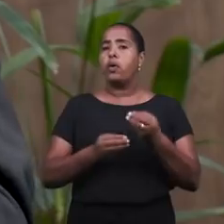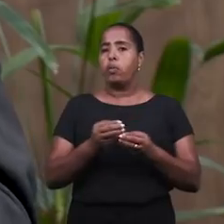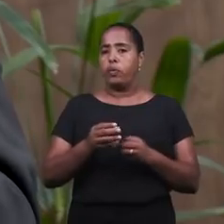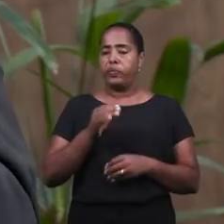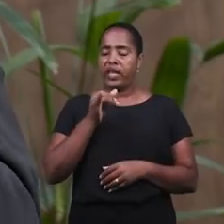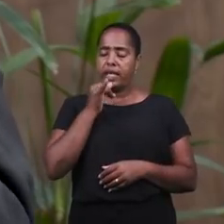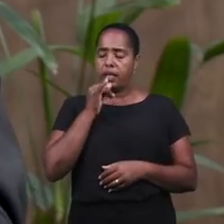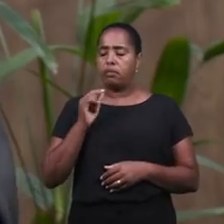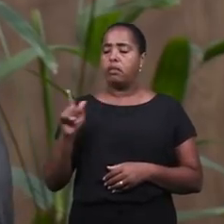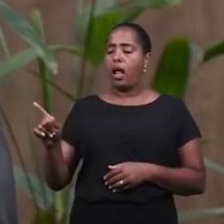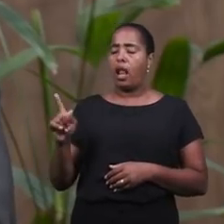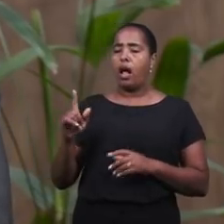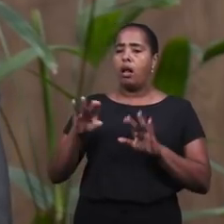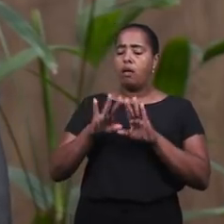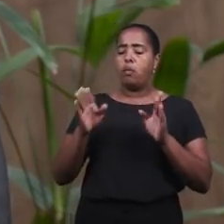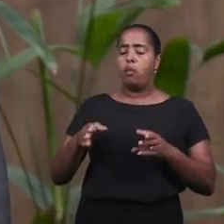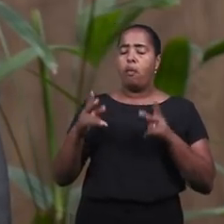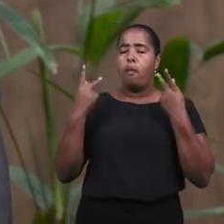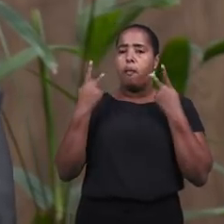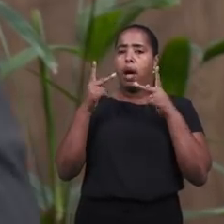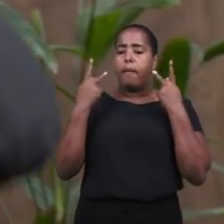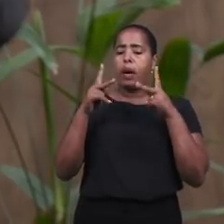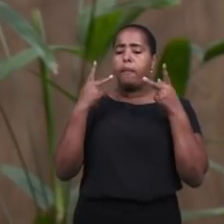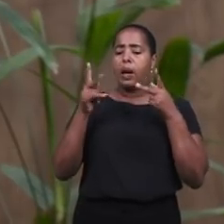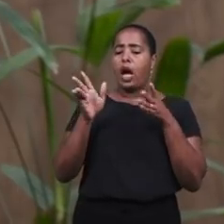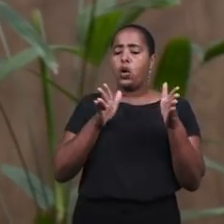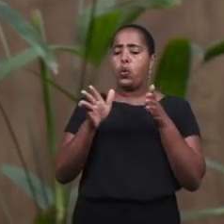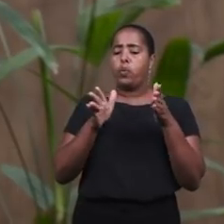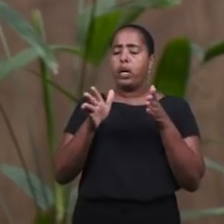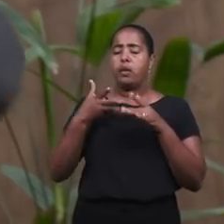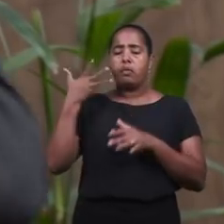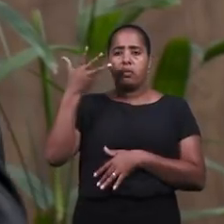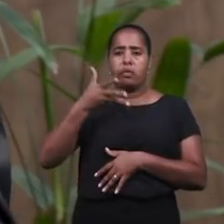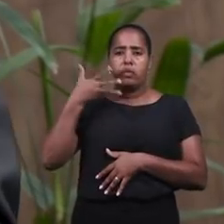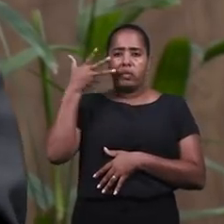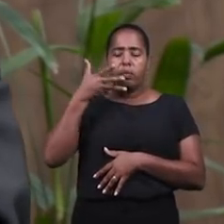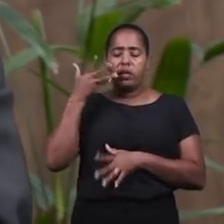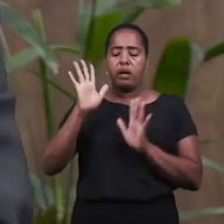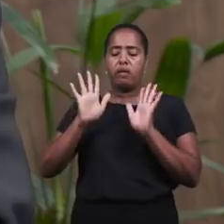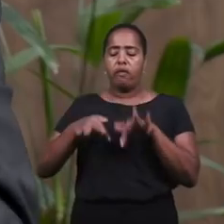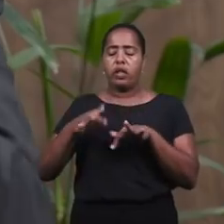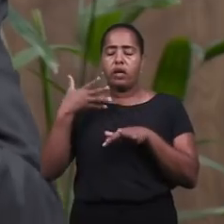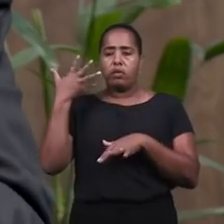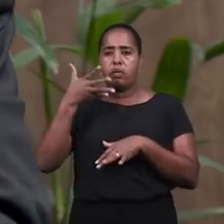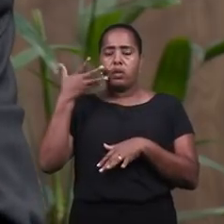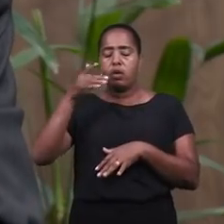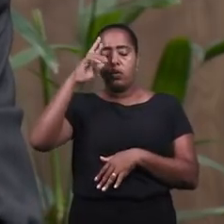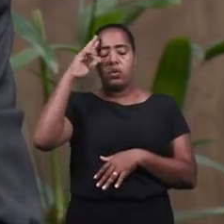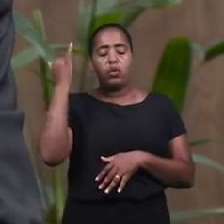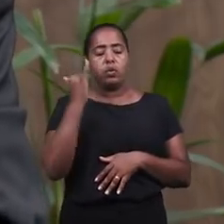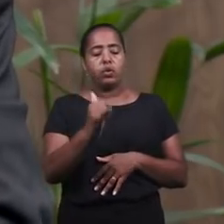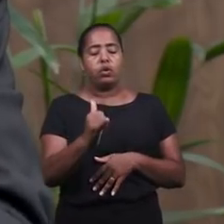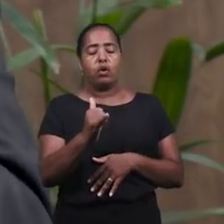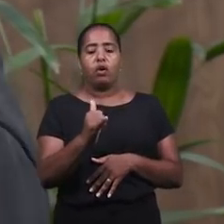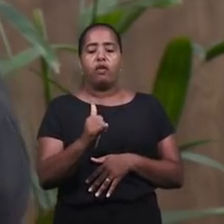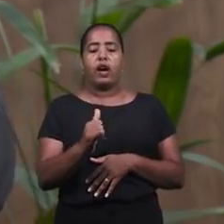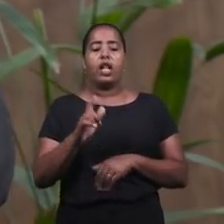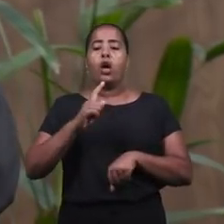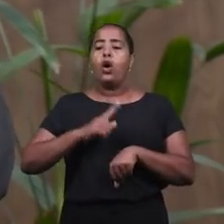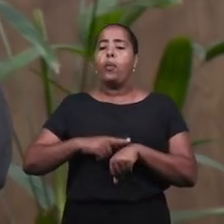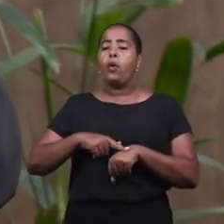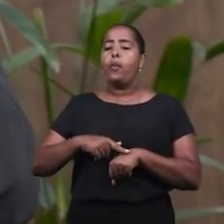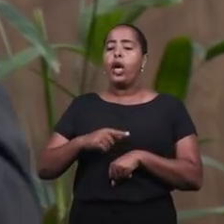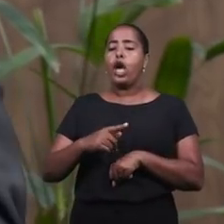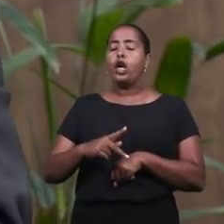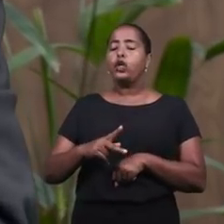Você às vezes está no púlpito pregando. Durante a mensagem, terminou a mensagem, o Senhor diz assim: enquanto o meu